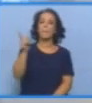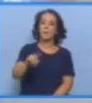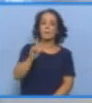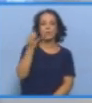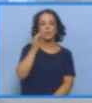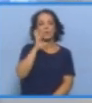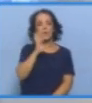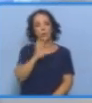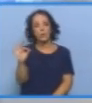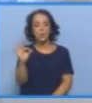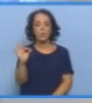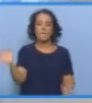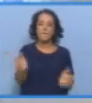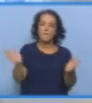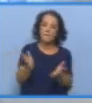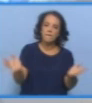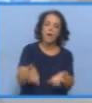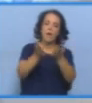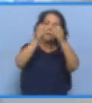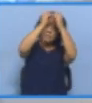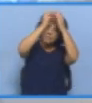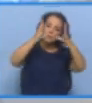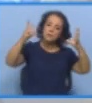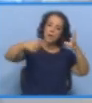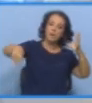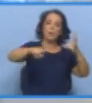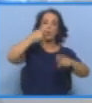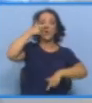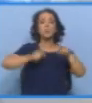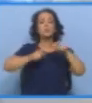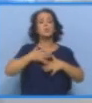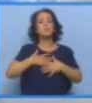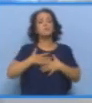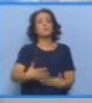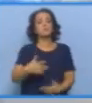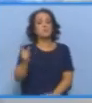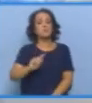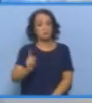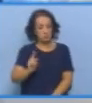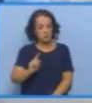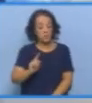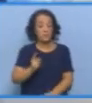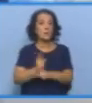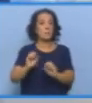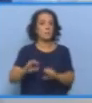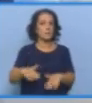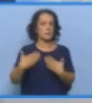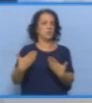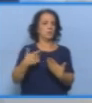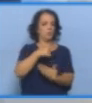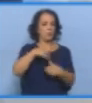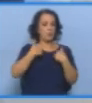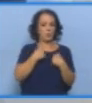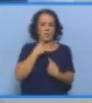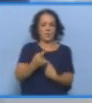fomentar e dinamizar a identidade e a missão dos leigos constantemente. Logo de início aparecia a marca e ele mesmo afirmava: não